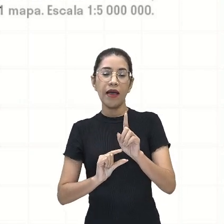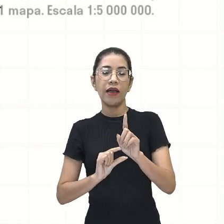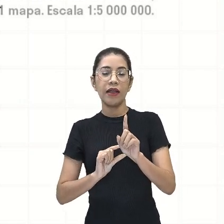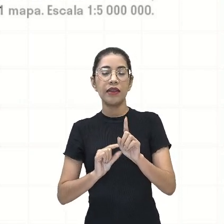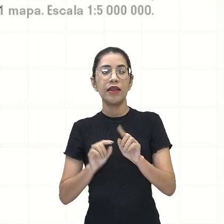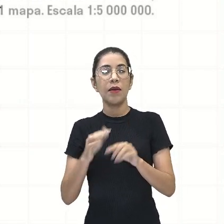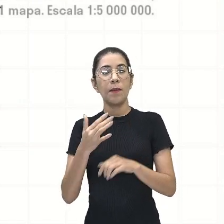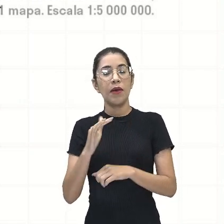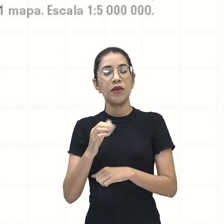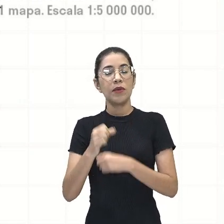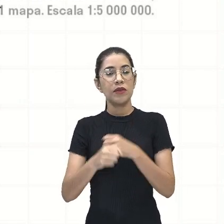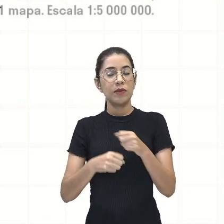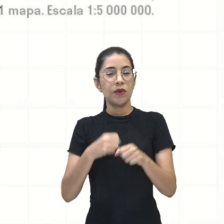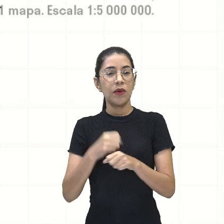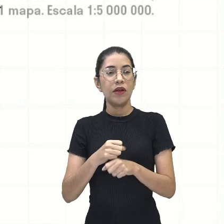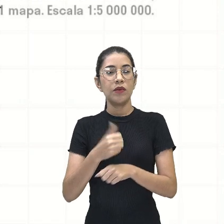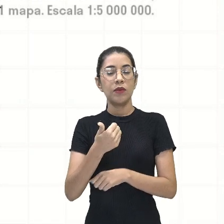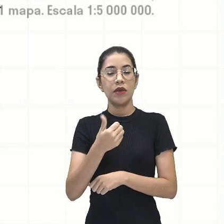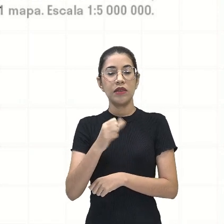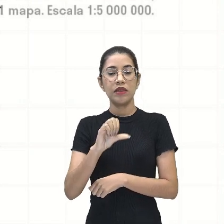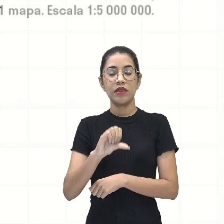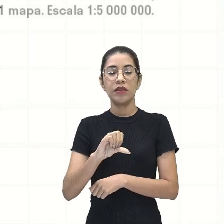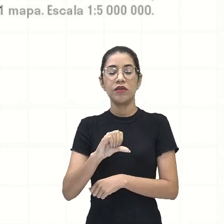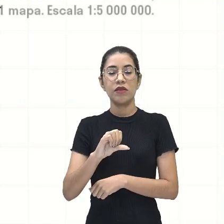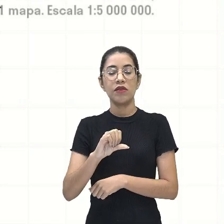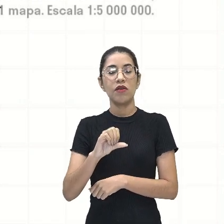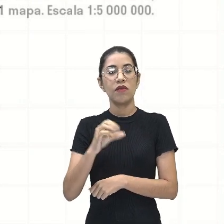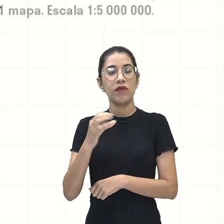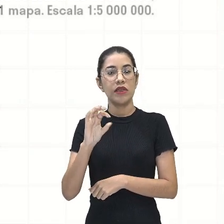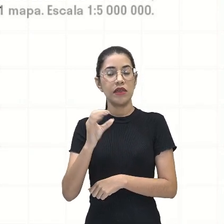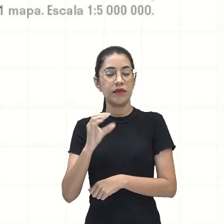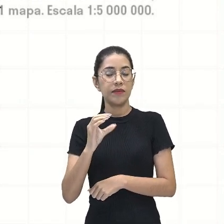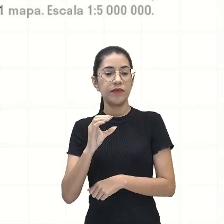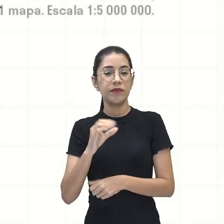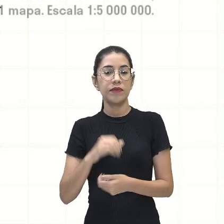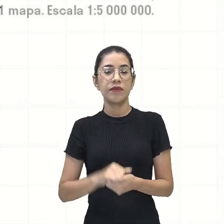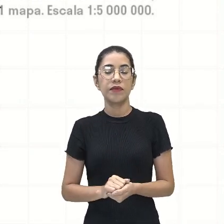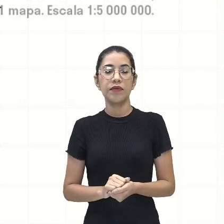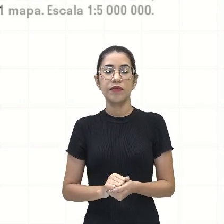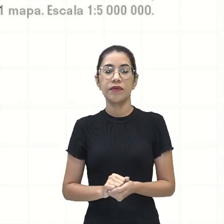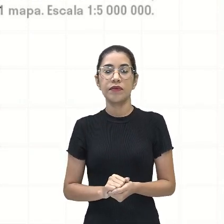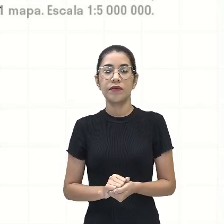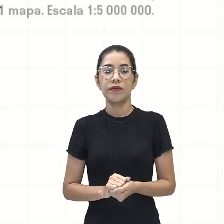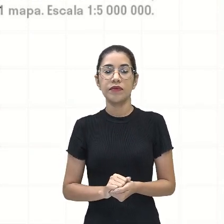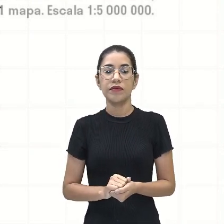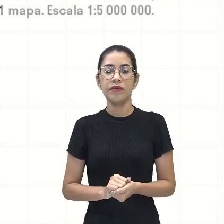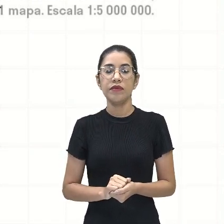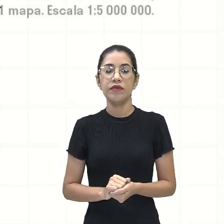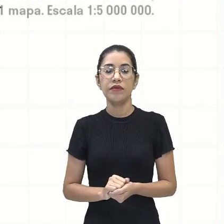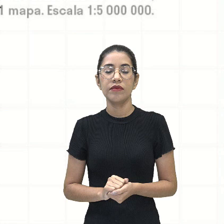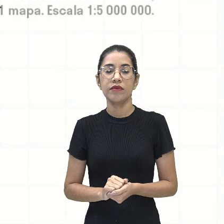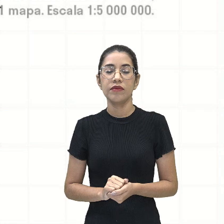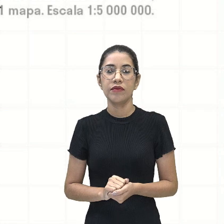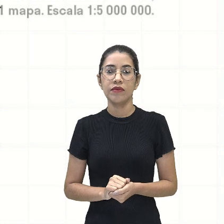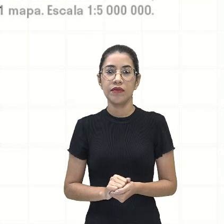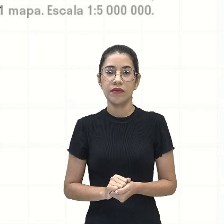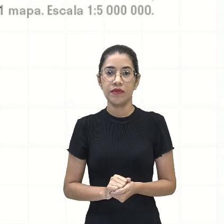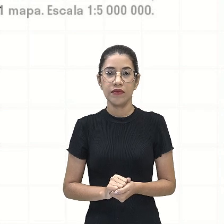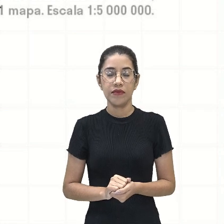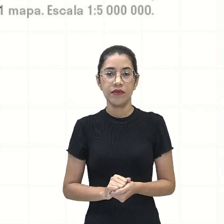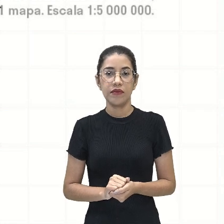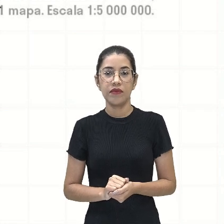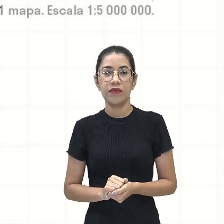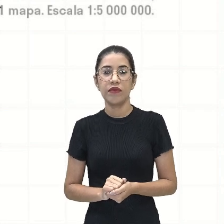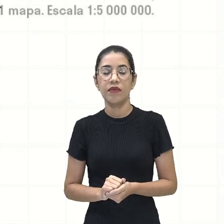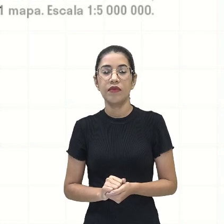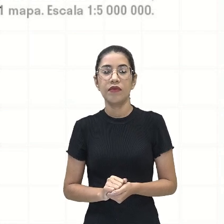temperatura média anual, aí na região sul, onde há a ocorrência do clima temperado, a temperatura média anual é em torno